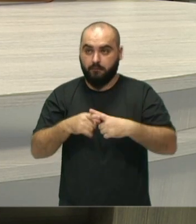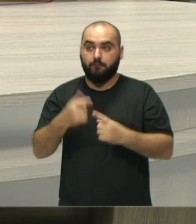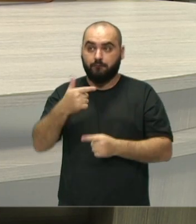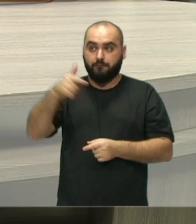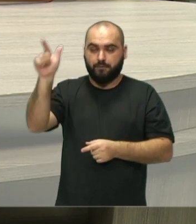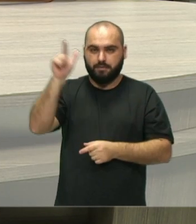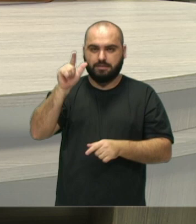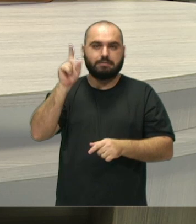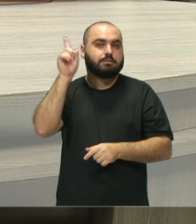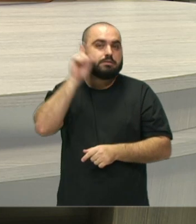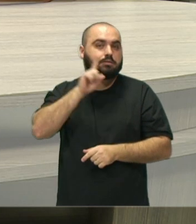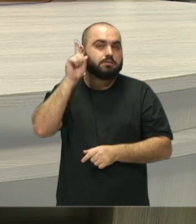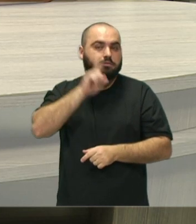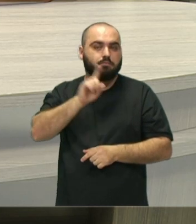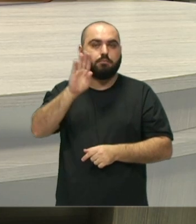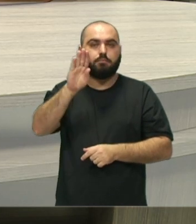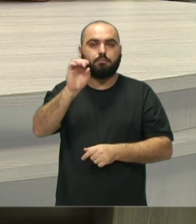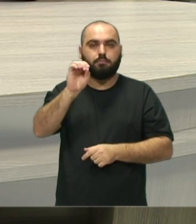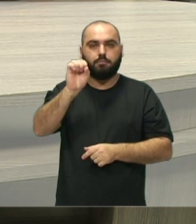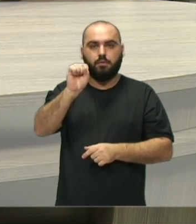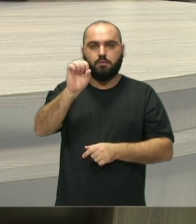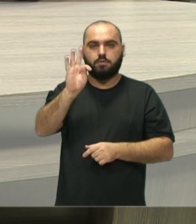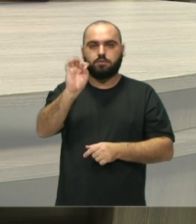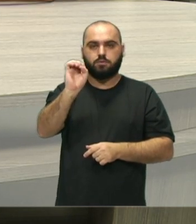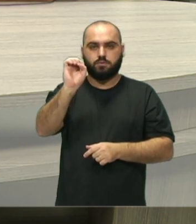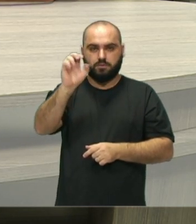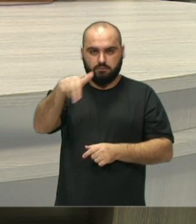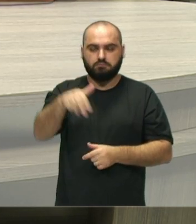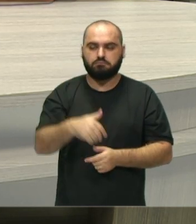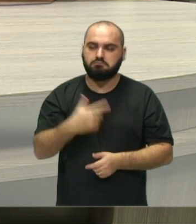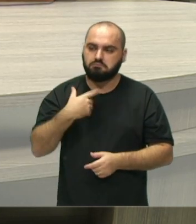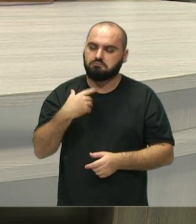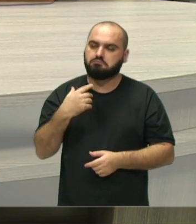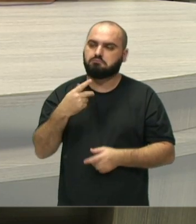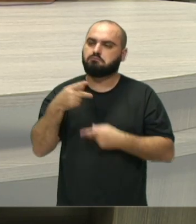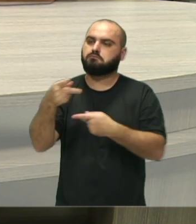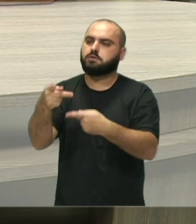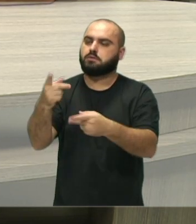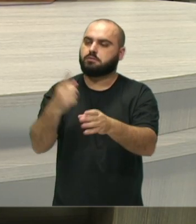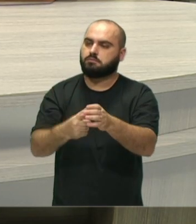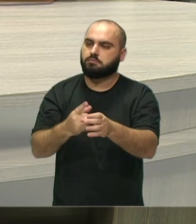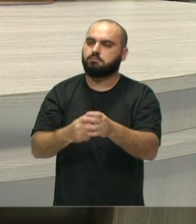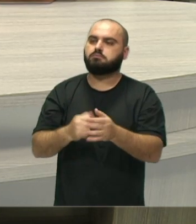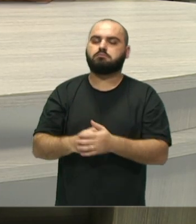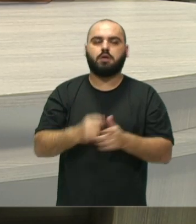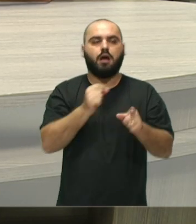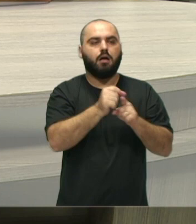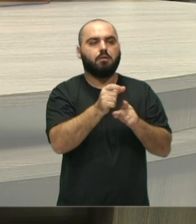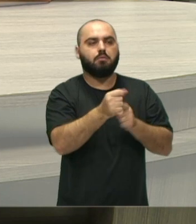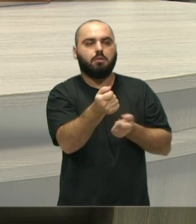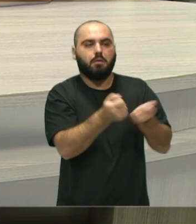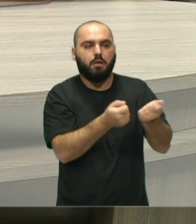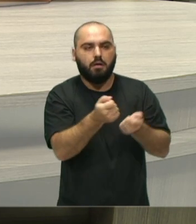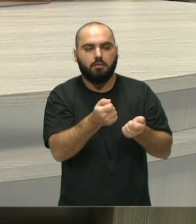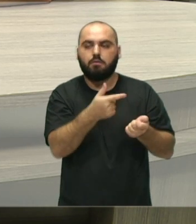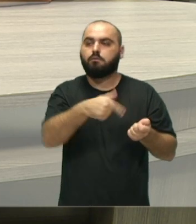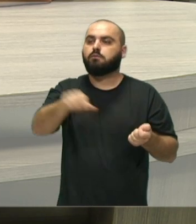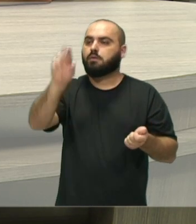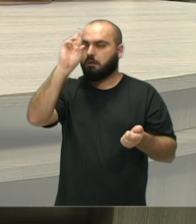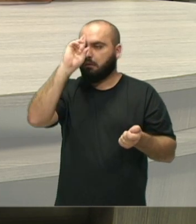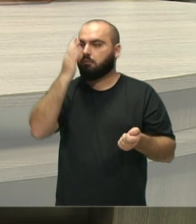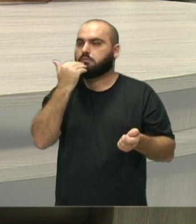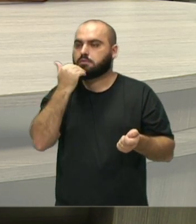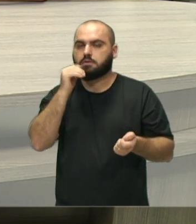Boston e eu estava de passagem pela cidade, aluguei um carro no aeroporto e resolvi almoçar em